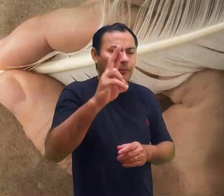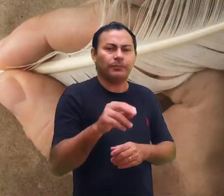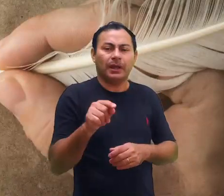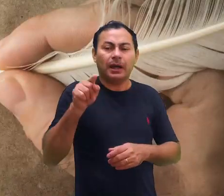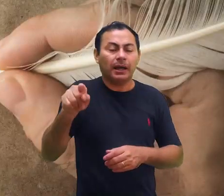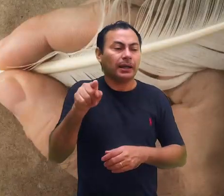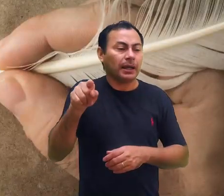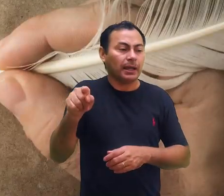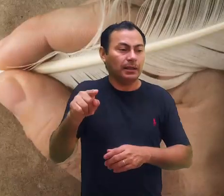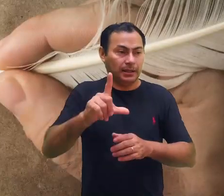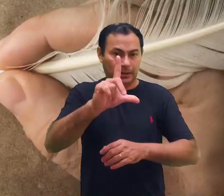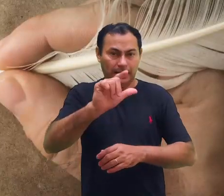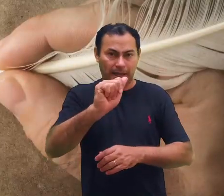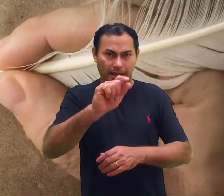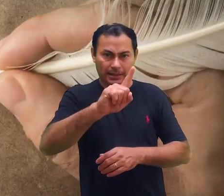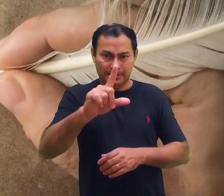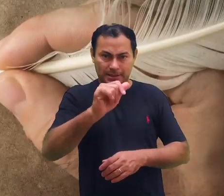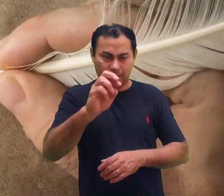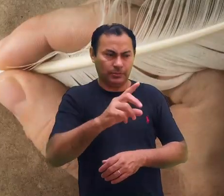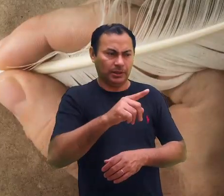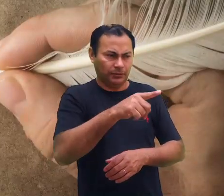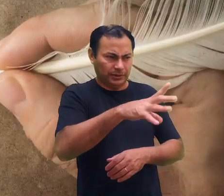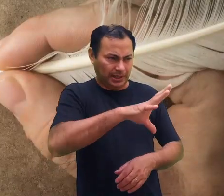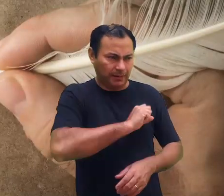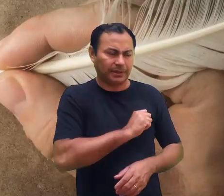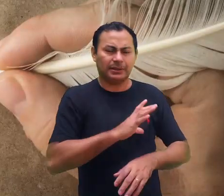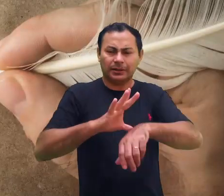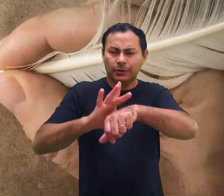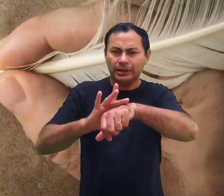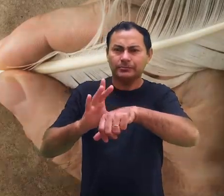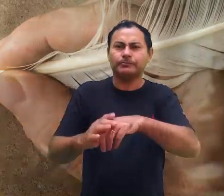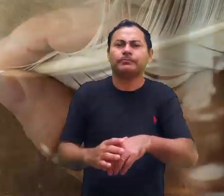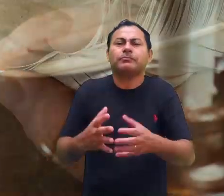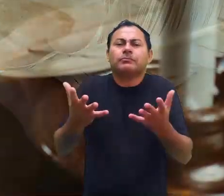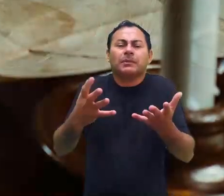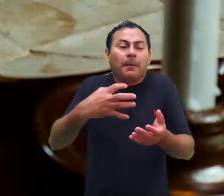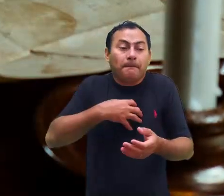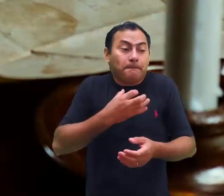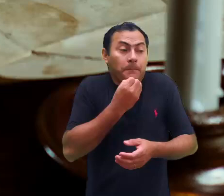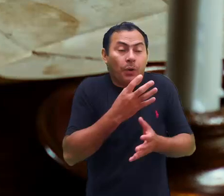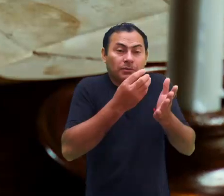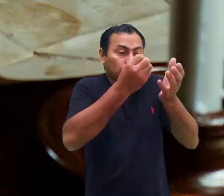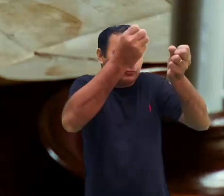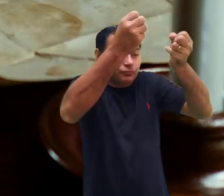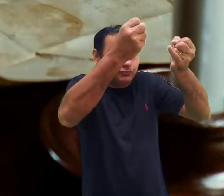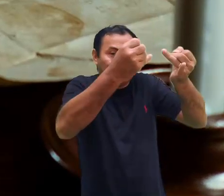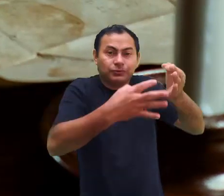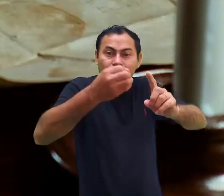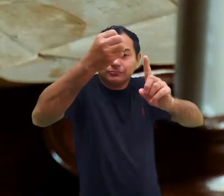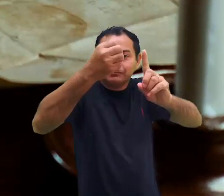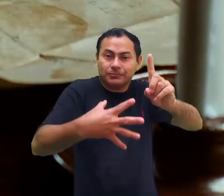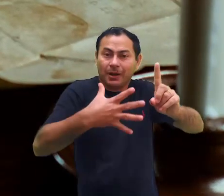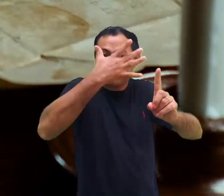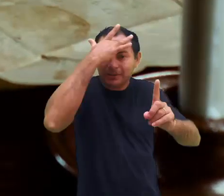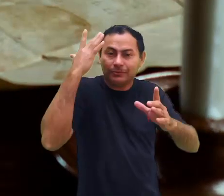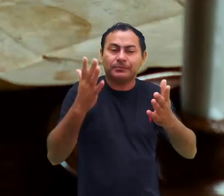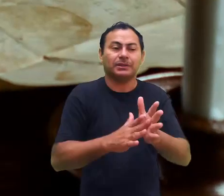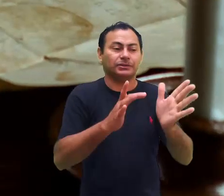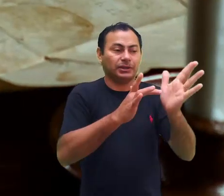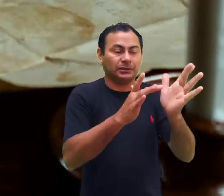Senhor, aquele a quem amas está doente. Que maneira boa de descrever alguém,